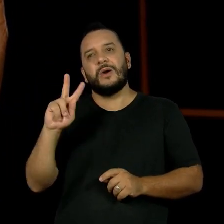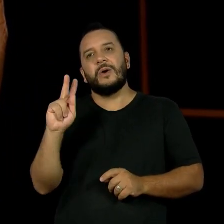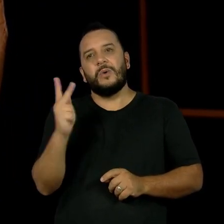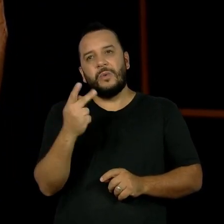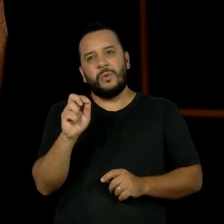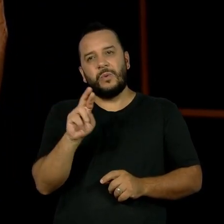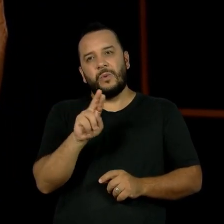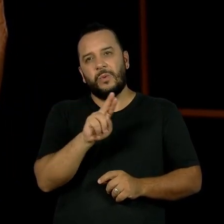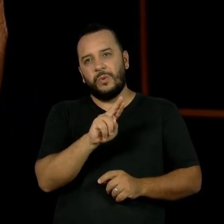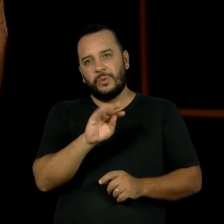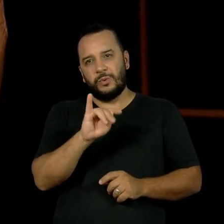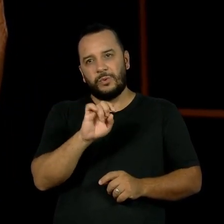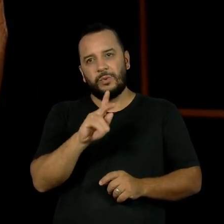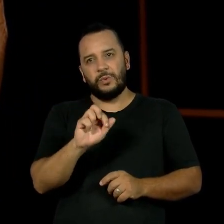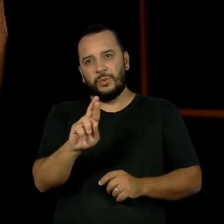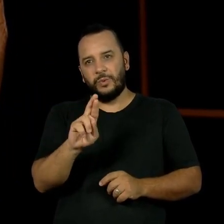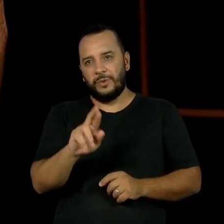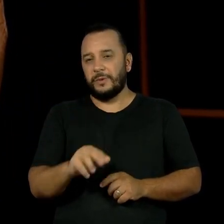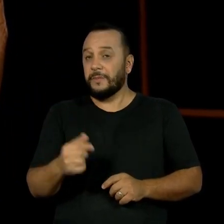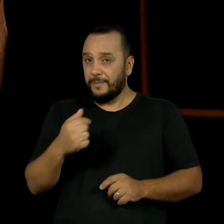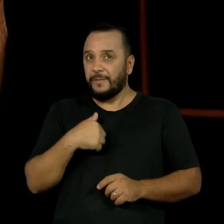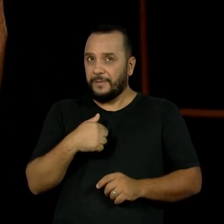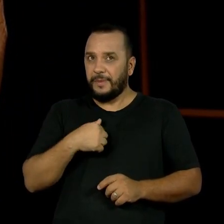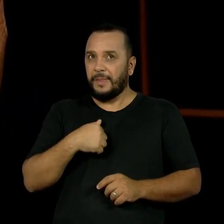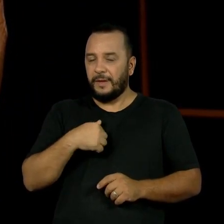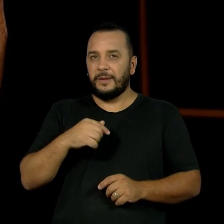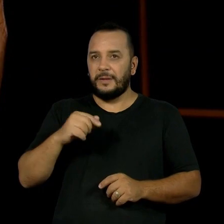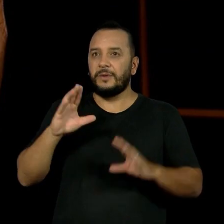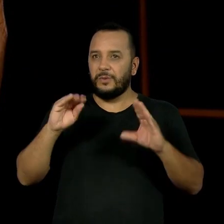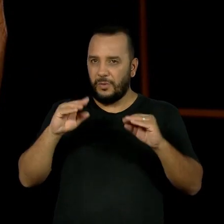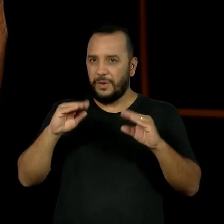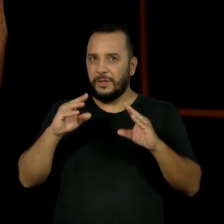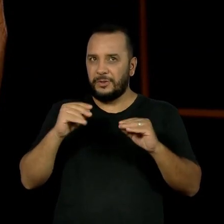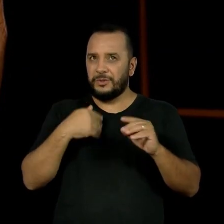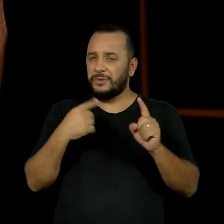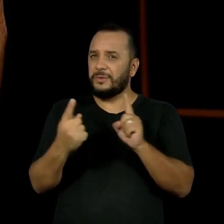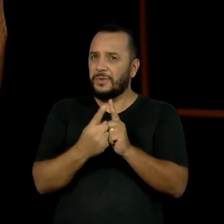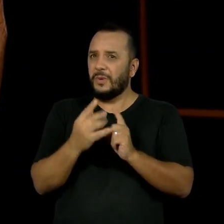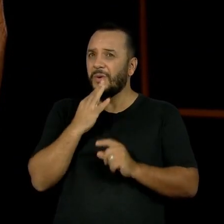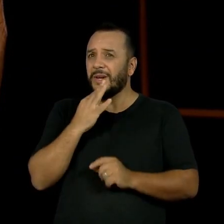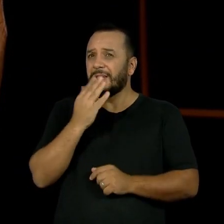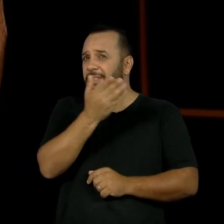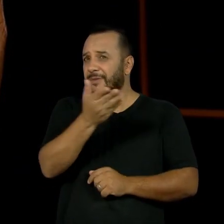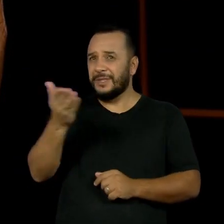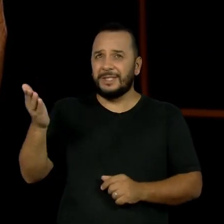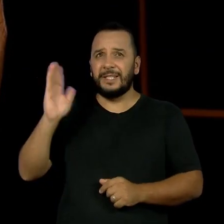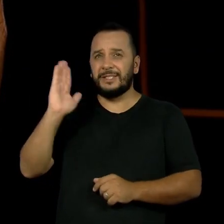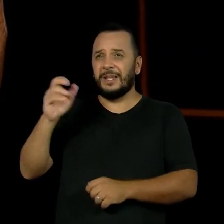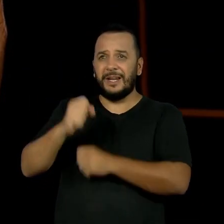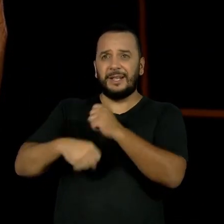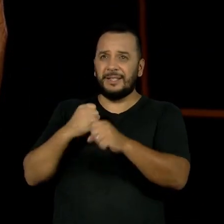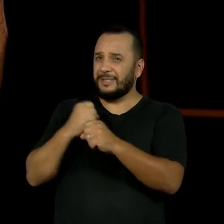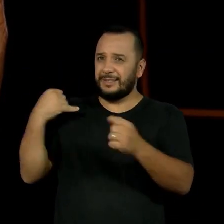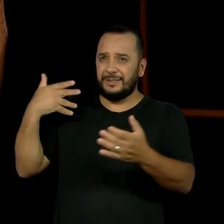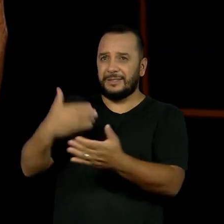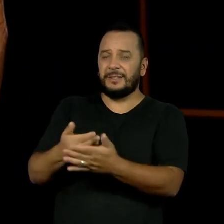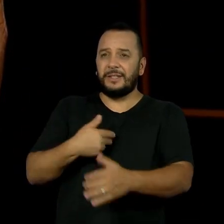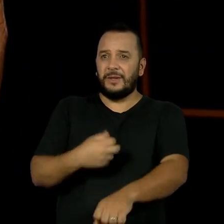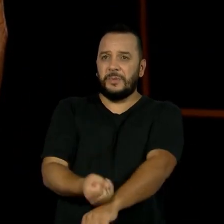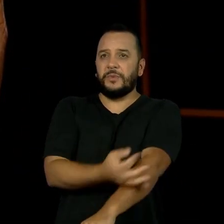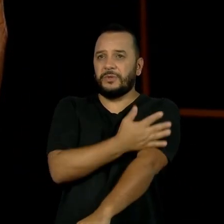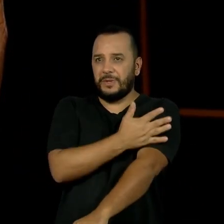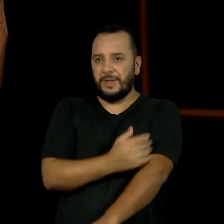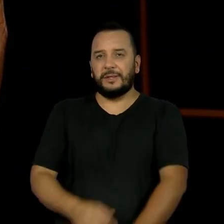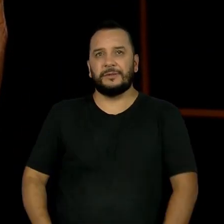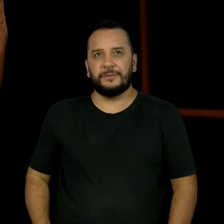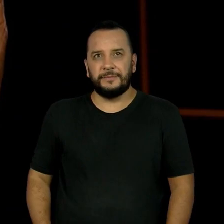dia seguinte, eu consegui aproximar dele. Não, na mesma noite eu aproximei e falei assim, eu conheço vocês faz tanto tempo, eu estou tão emocionada aqui.